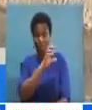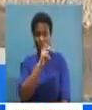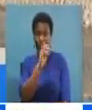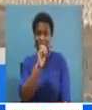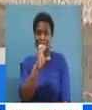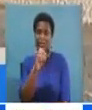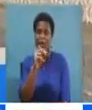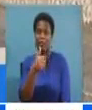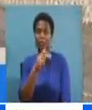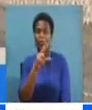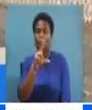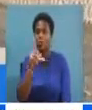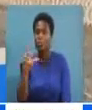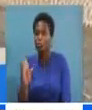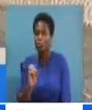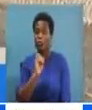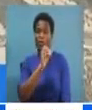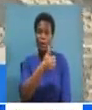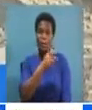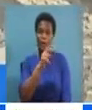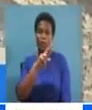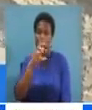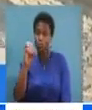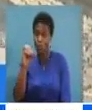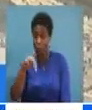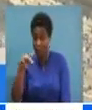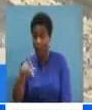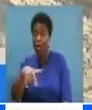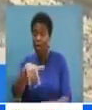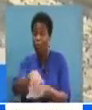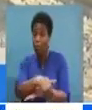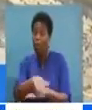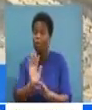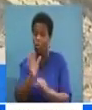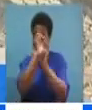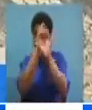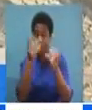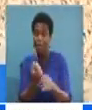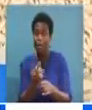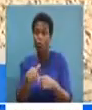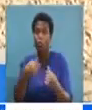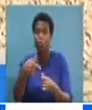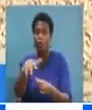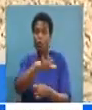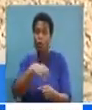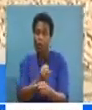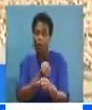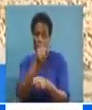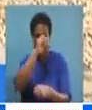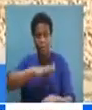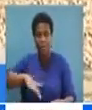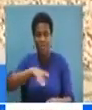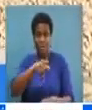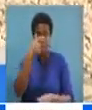Baixona, na Calheta. Nesta primeira, o arruamento já está concluído e em fase de conclusão estão as obras da Praça de Cascabulho. Aqui também uma